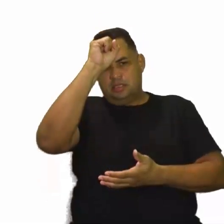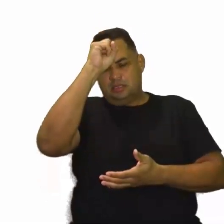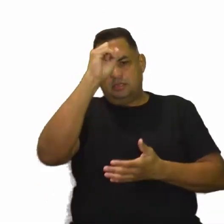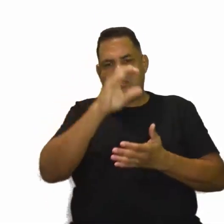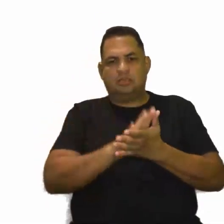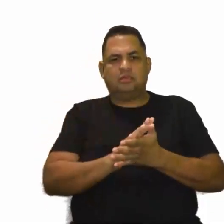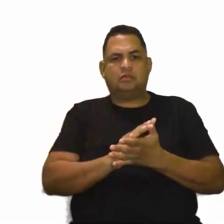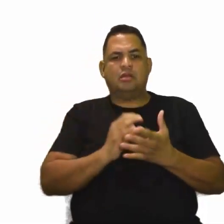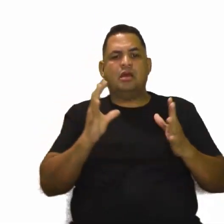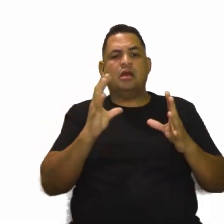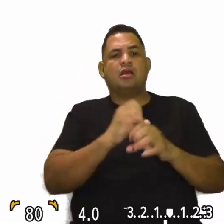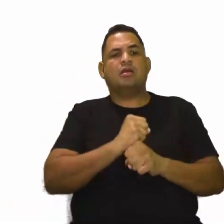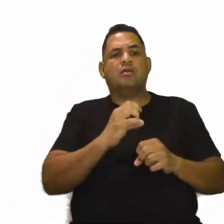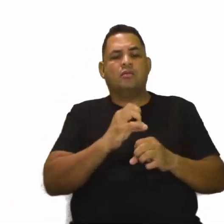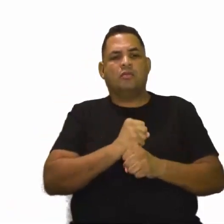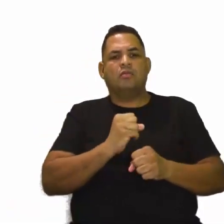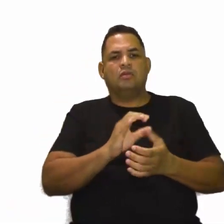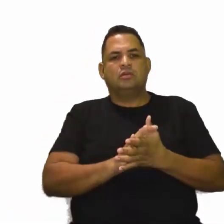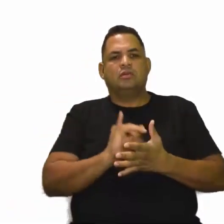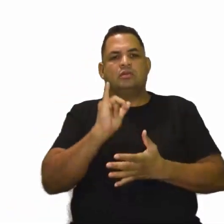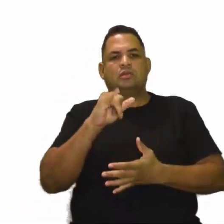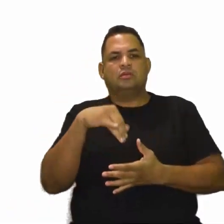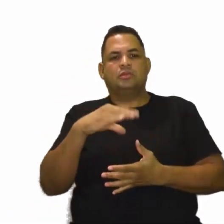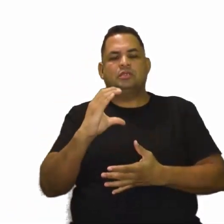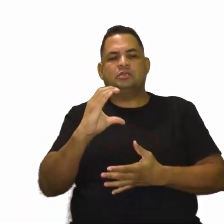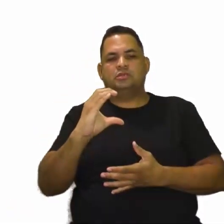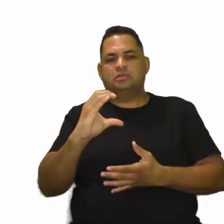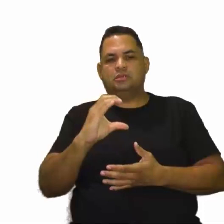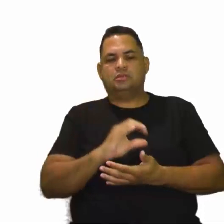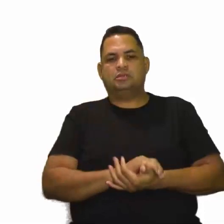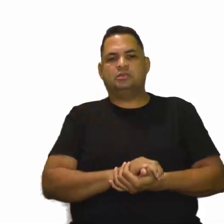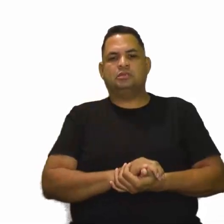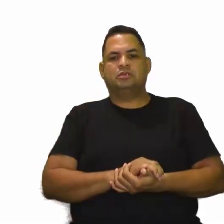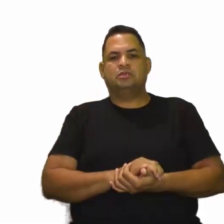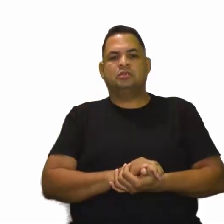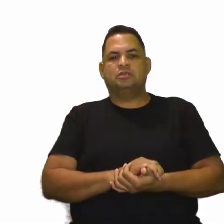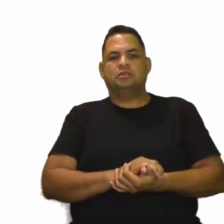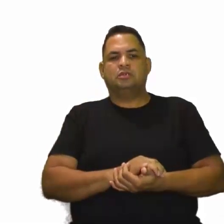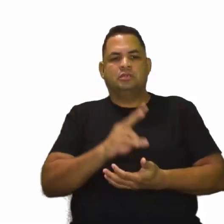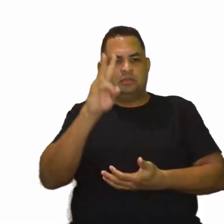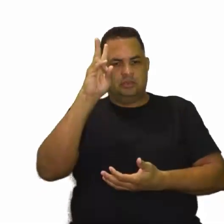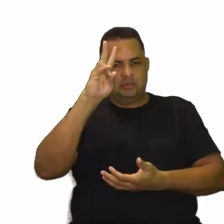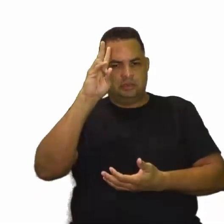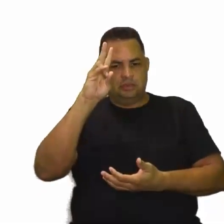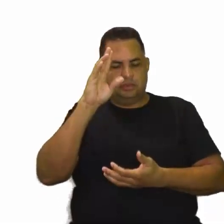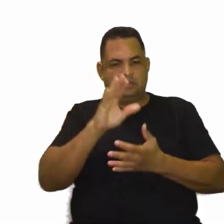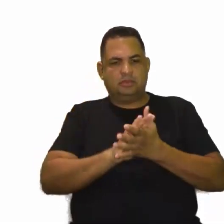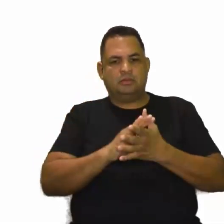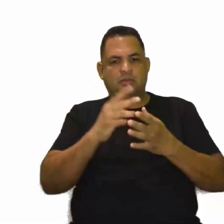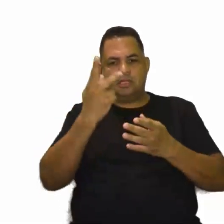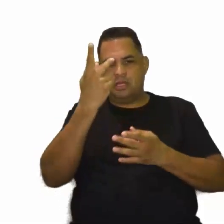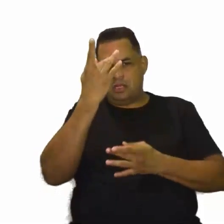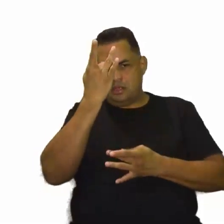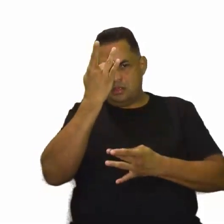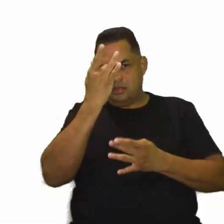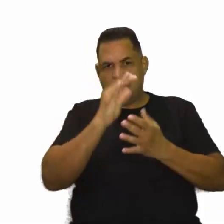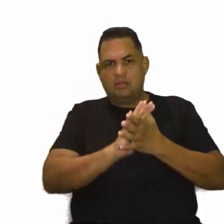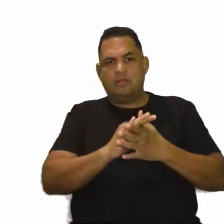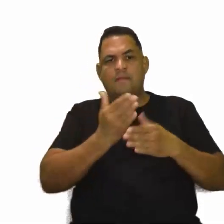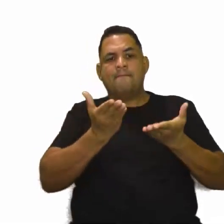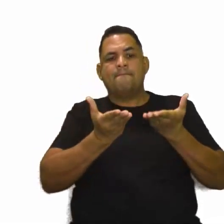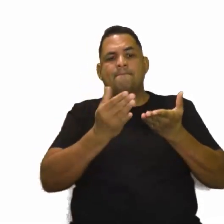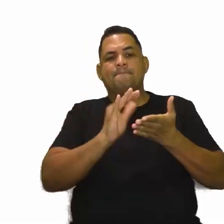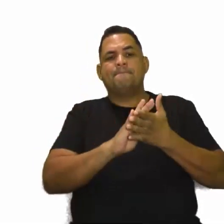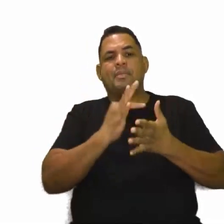aí a calcular o IMC. Então, relembrando a nossa fórmula, né?